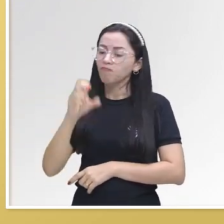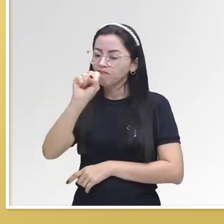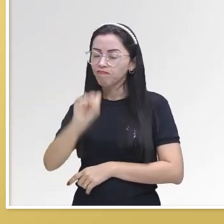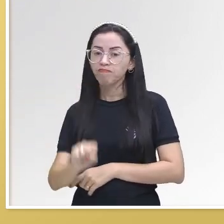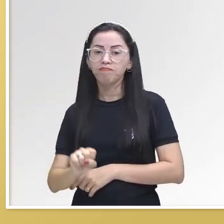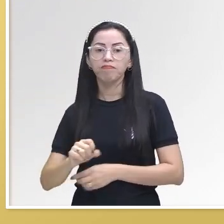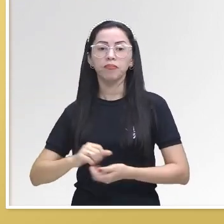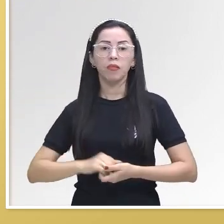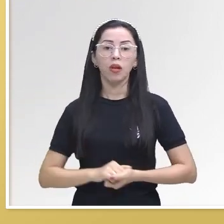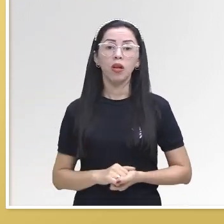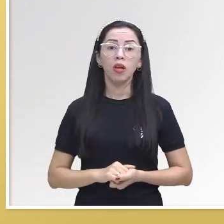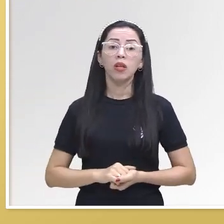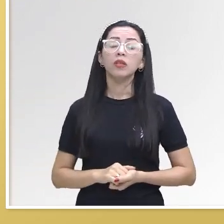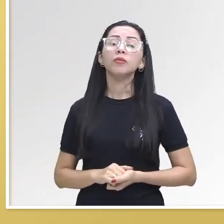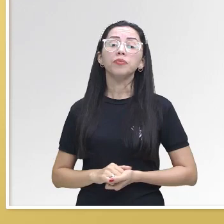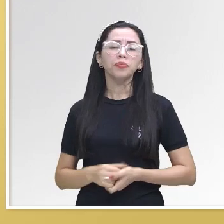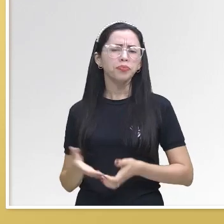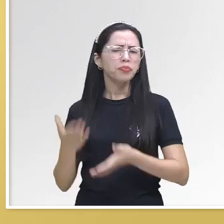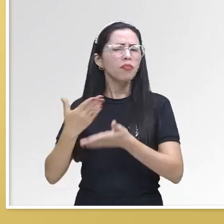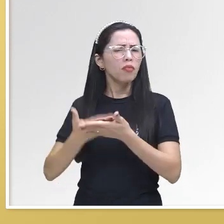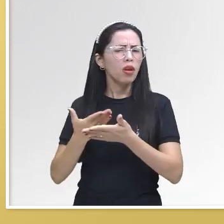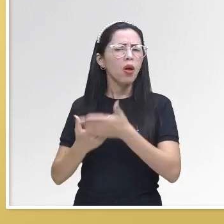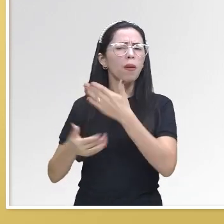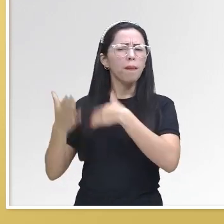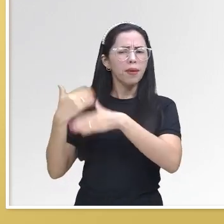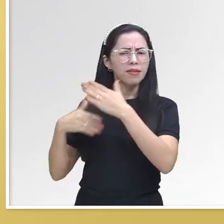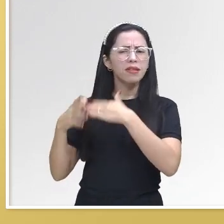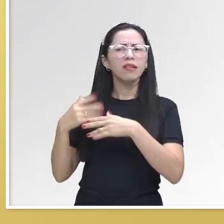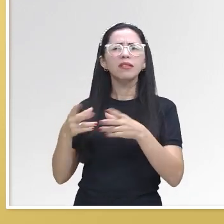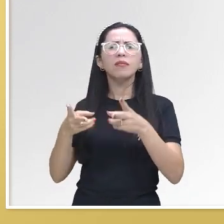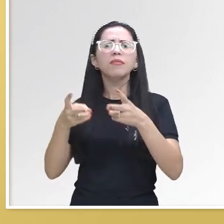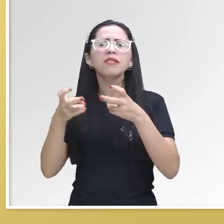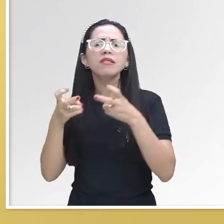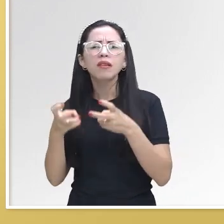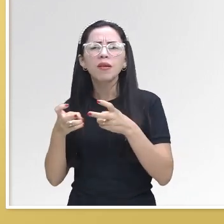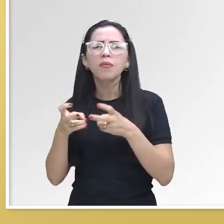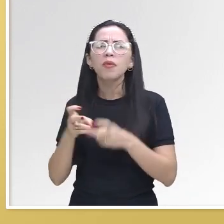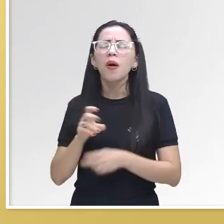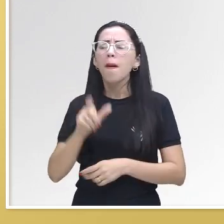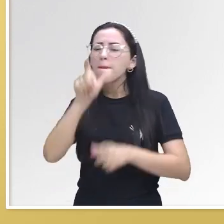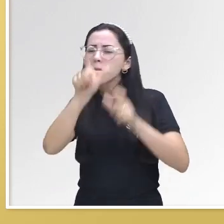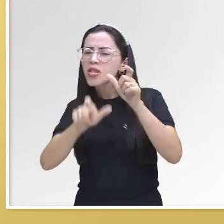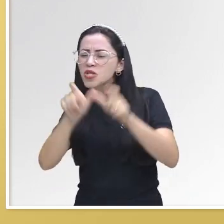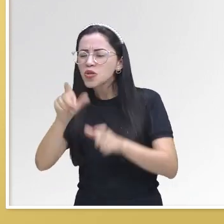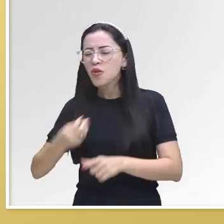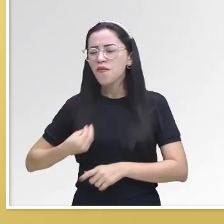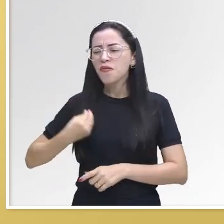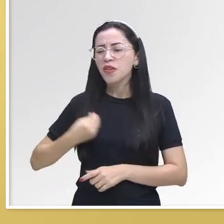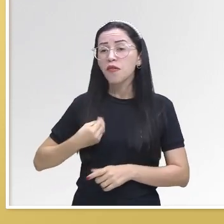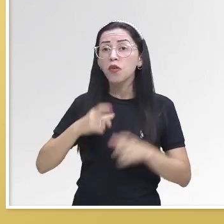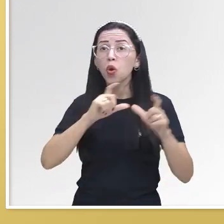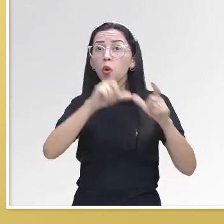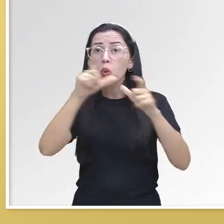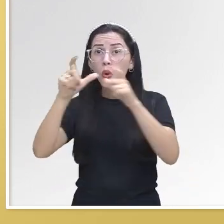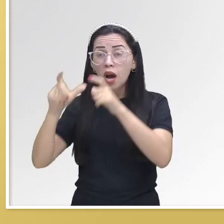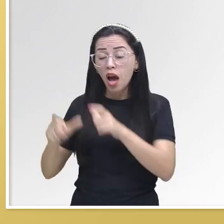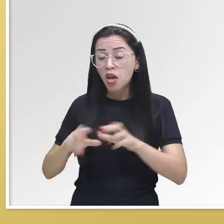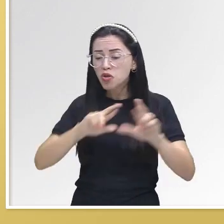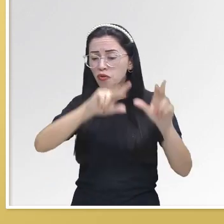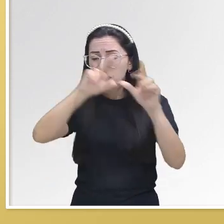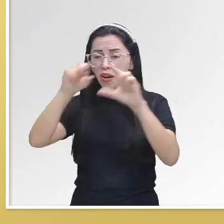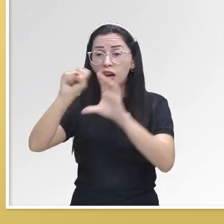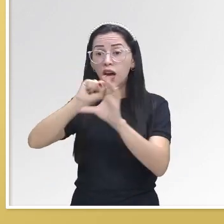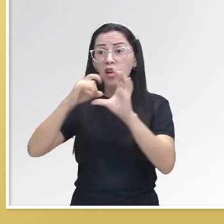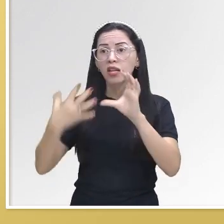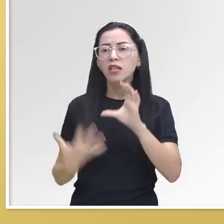na aula anterior, tem algumas características próprias da sua região, não é verdade? E esse crime de ódio, ele vai